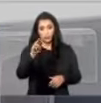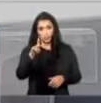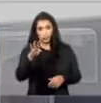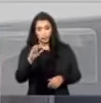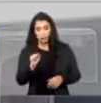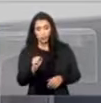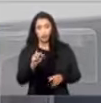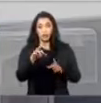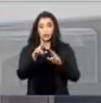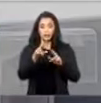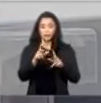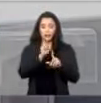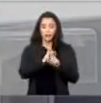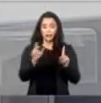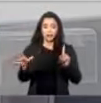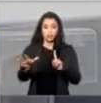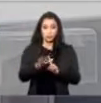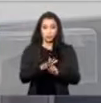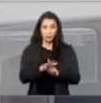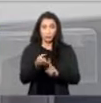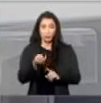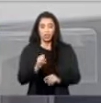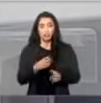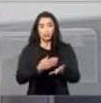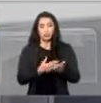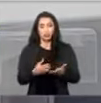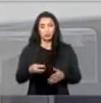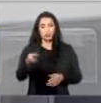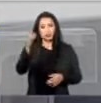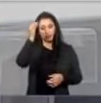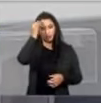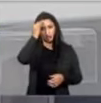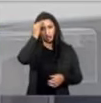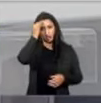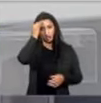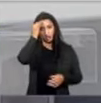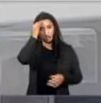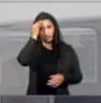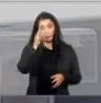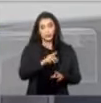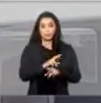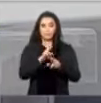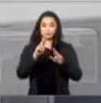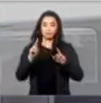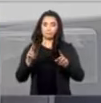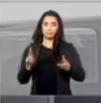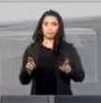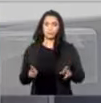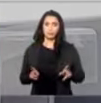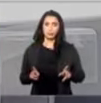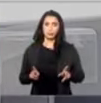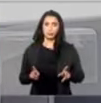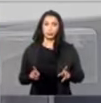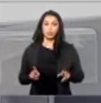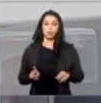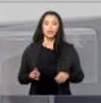Se na nossa área começarmos a entender e aplicar essas distinções,